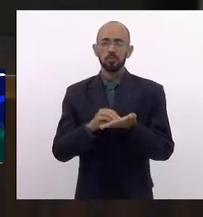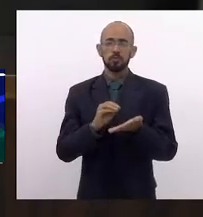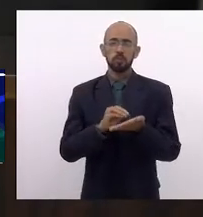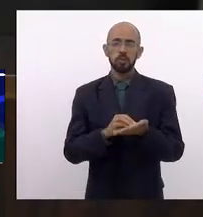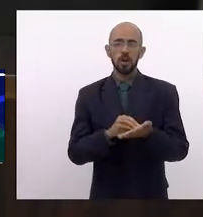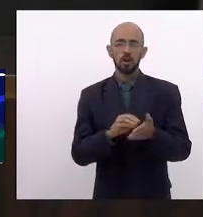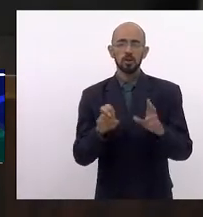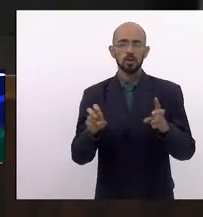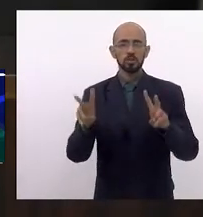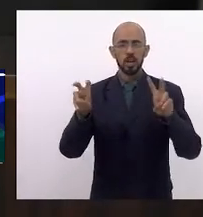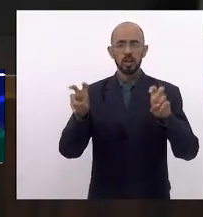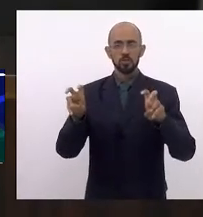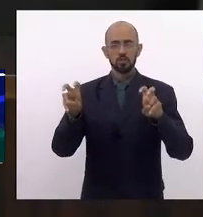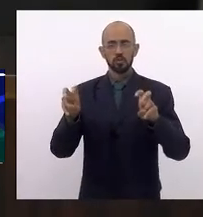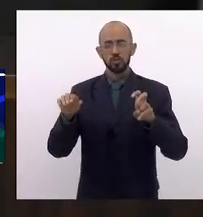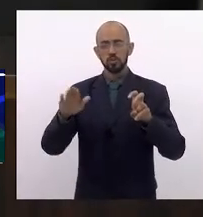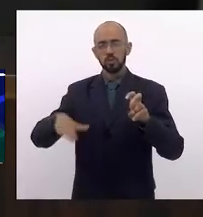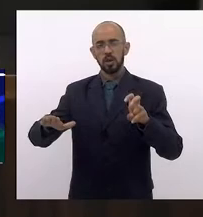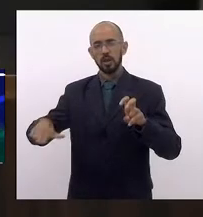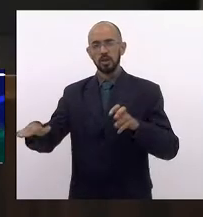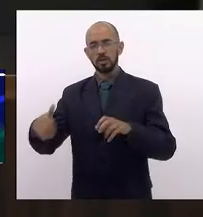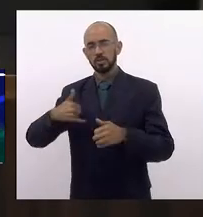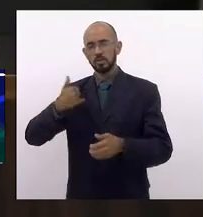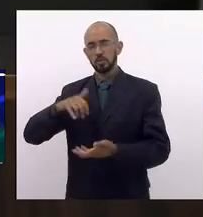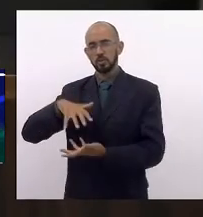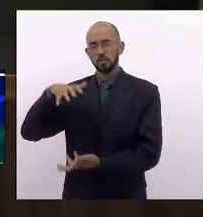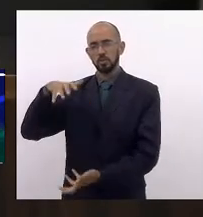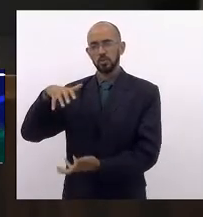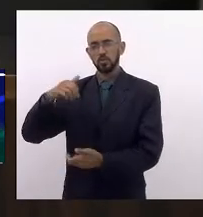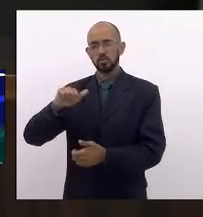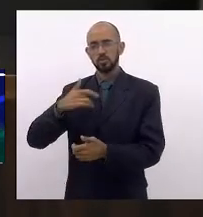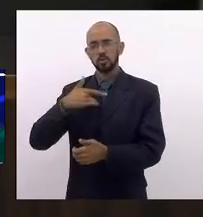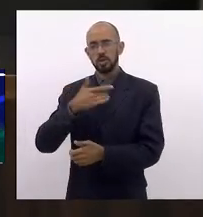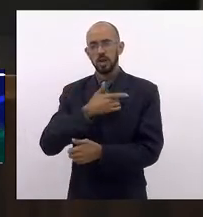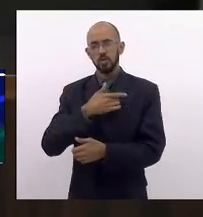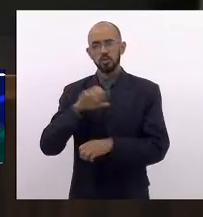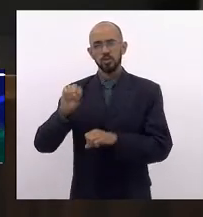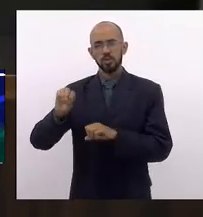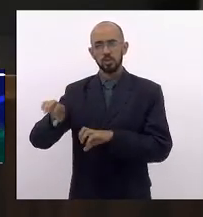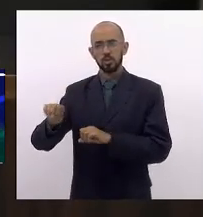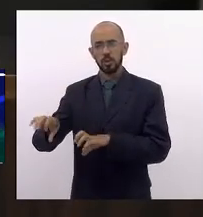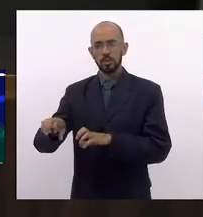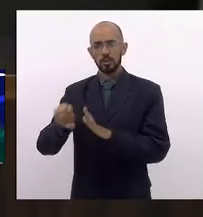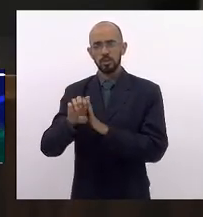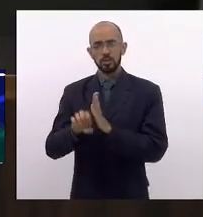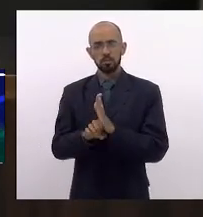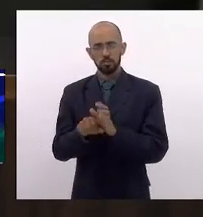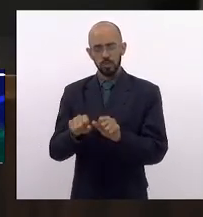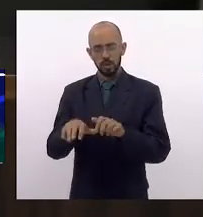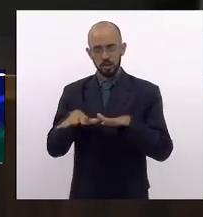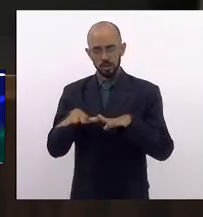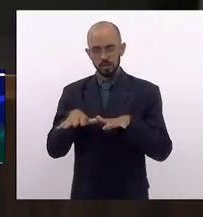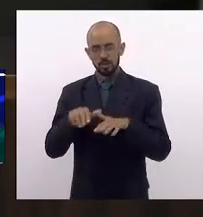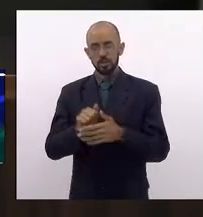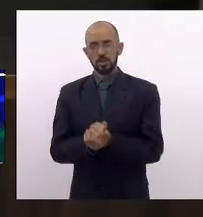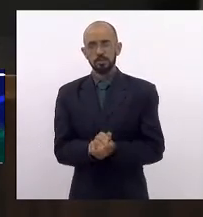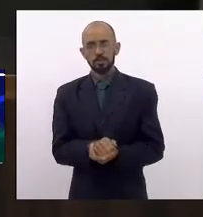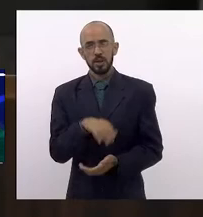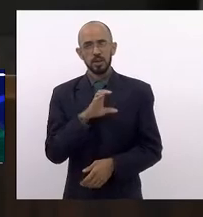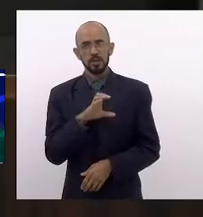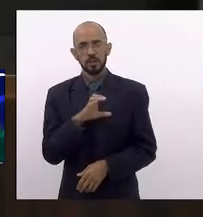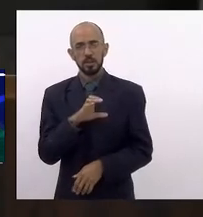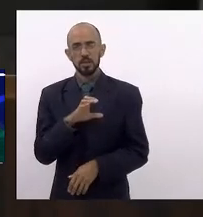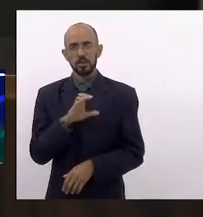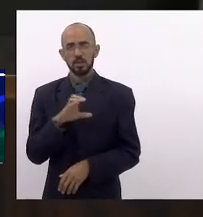Justiça de assusta criança adolescente e do idoso de saúde educação as emendas de plenário por emite parecer pela comissão de correção justiça